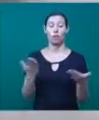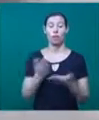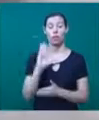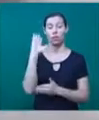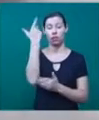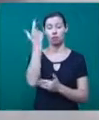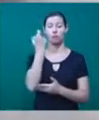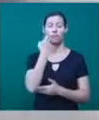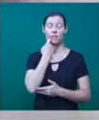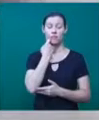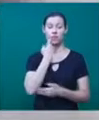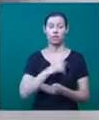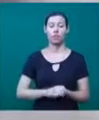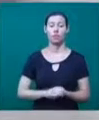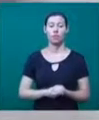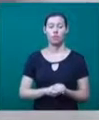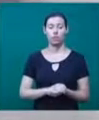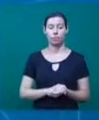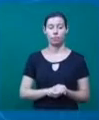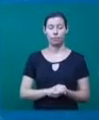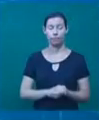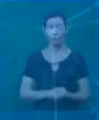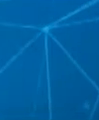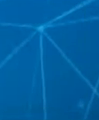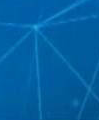esta sexta-feira. Você confere agora no mapa.